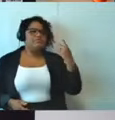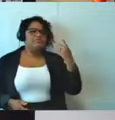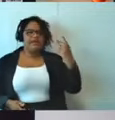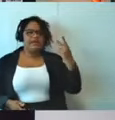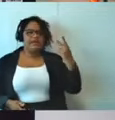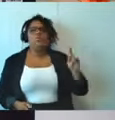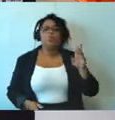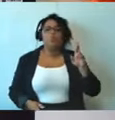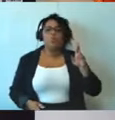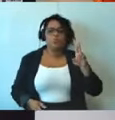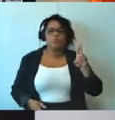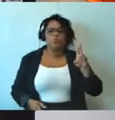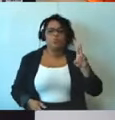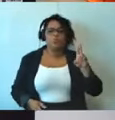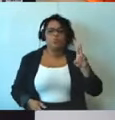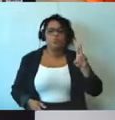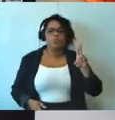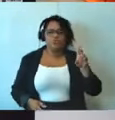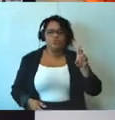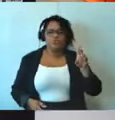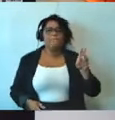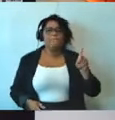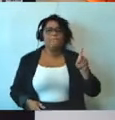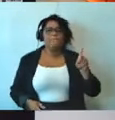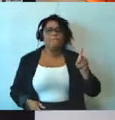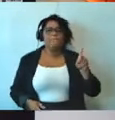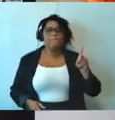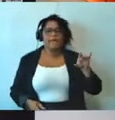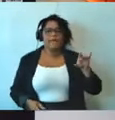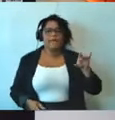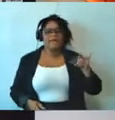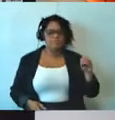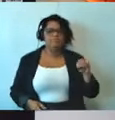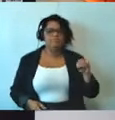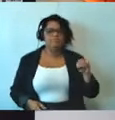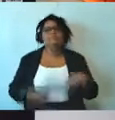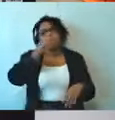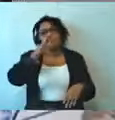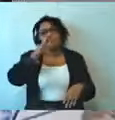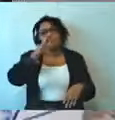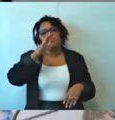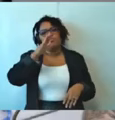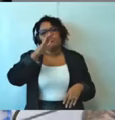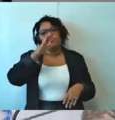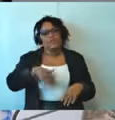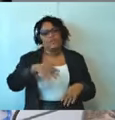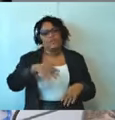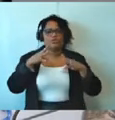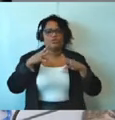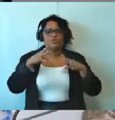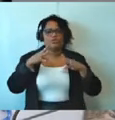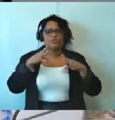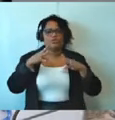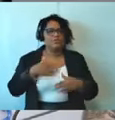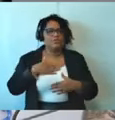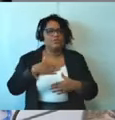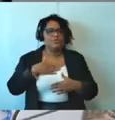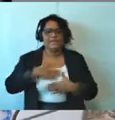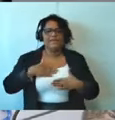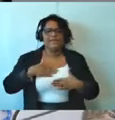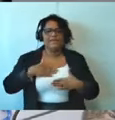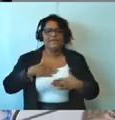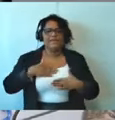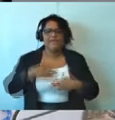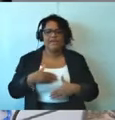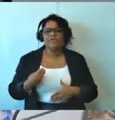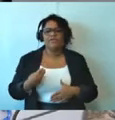Boa tarde novamente a todos, é um prazer estar aqui compondo essa audiência pública de extrema importância. Também sou